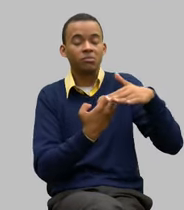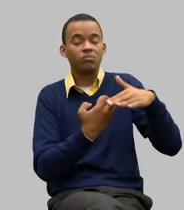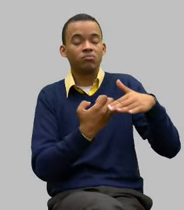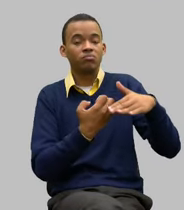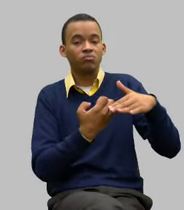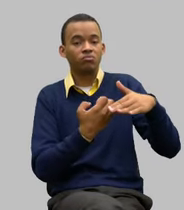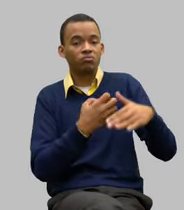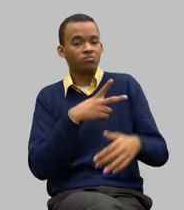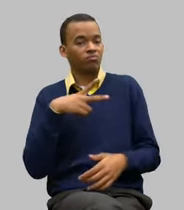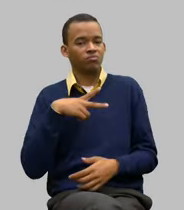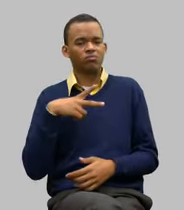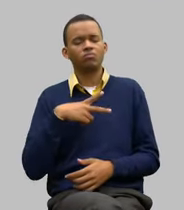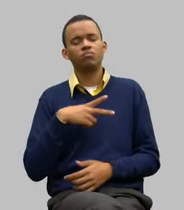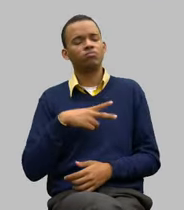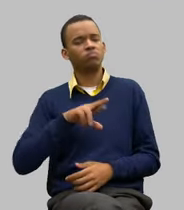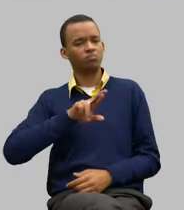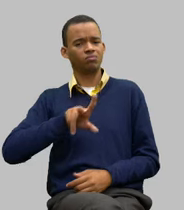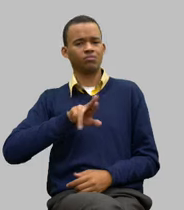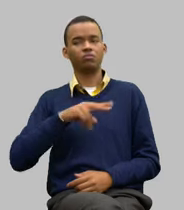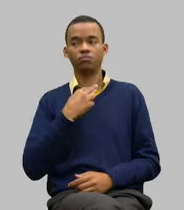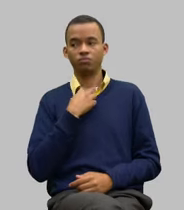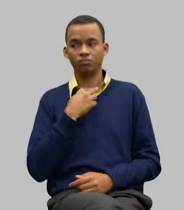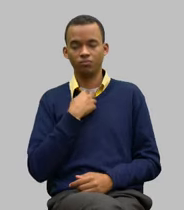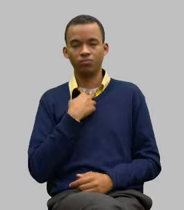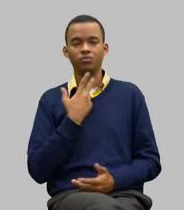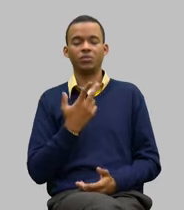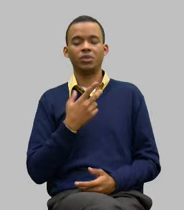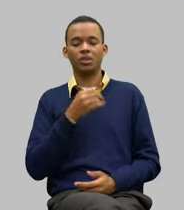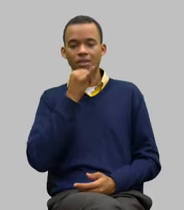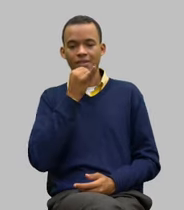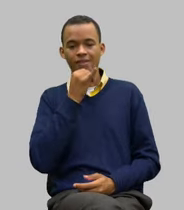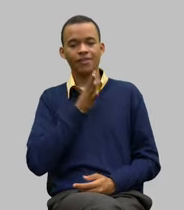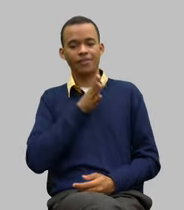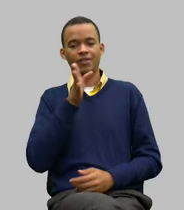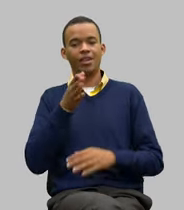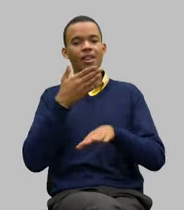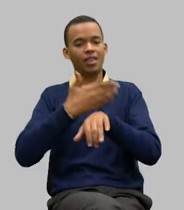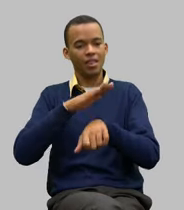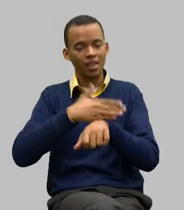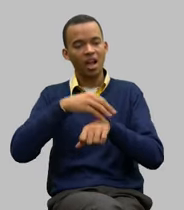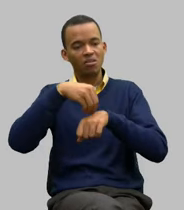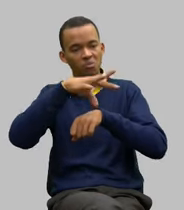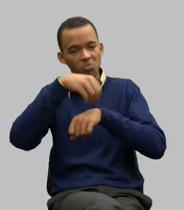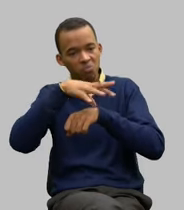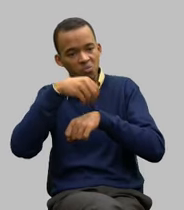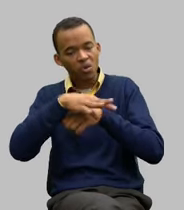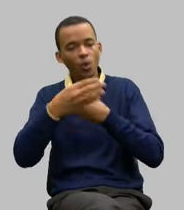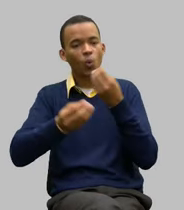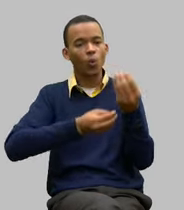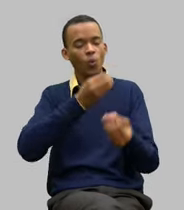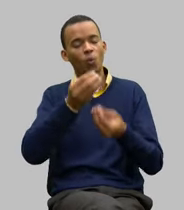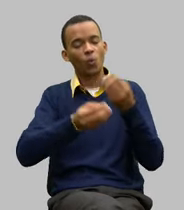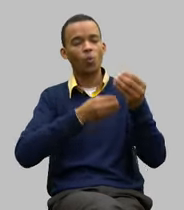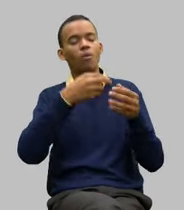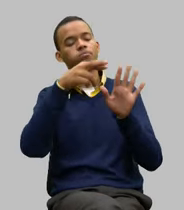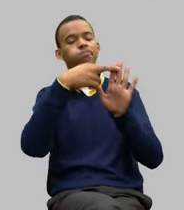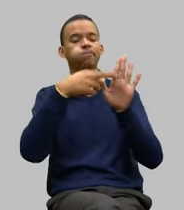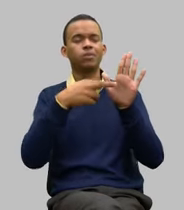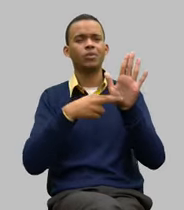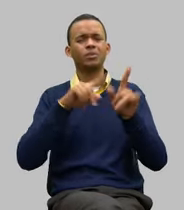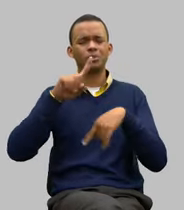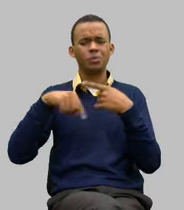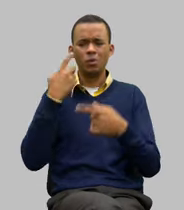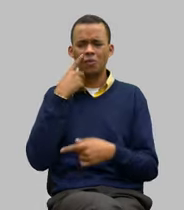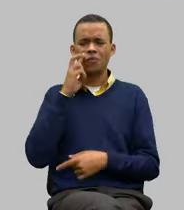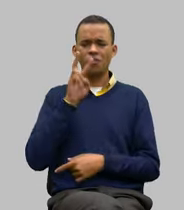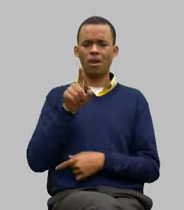Instituto H é um aong então eles vão lá treina né a a secretaria D as diretrizes aí a gente depara com eles dirigindo a